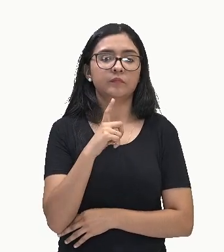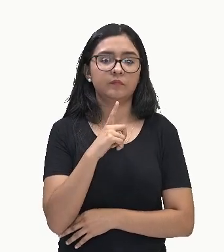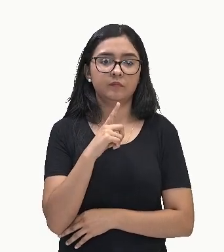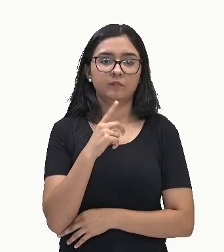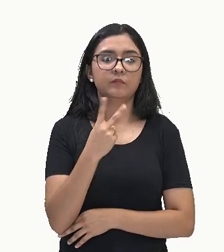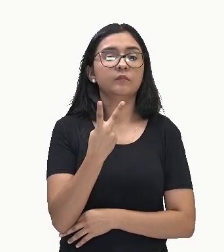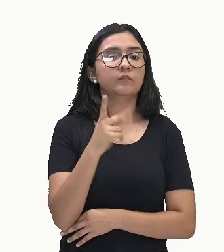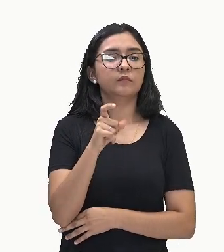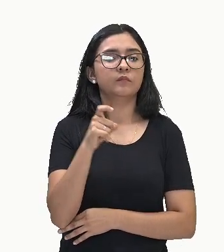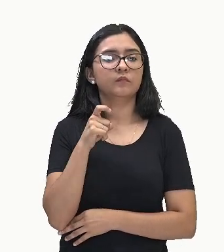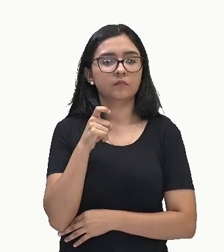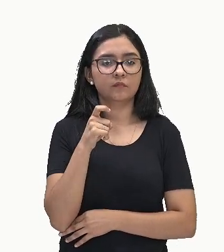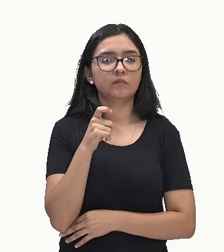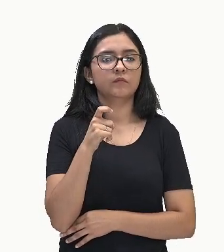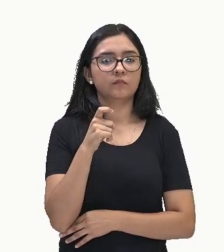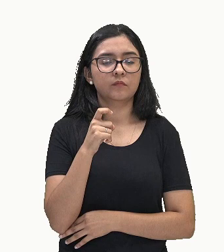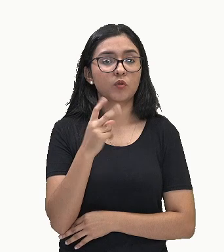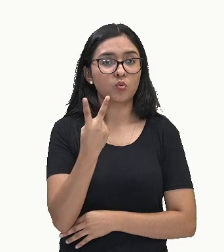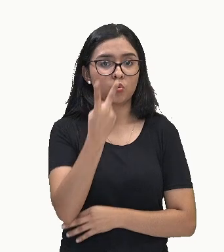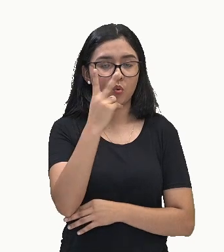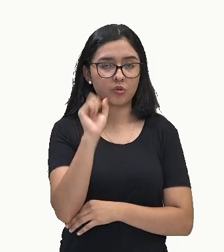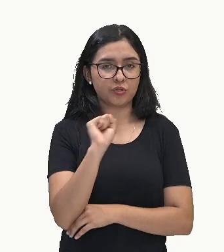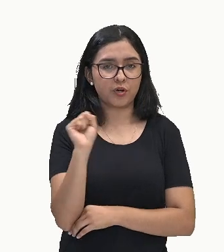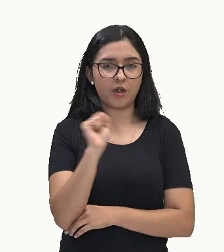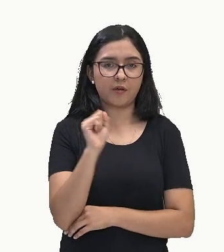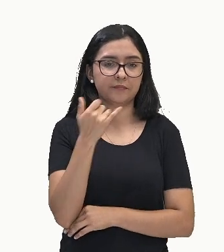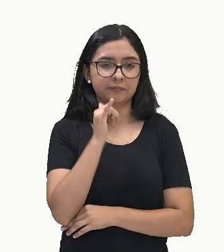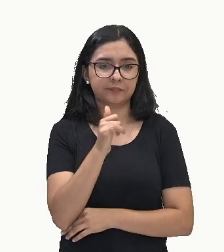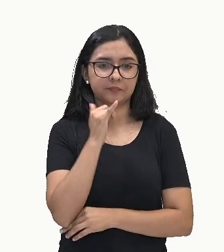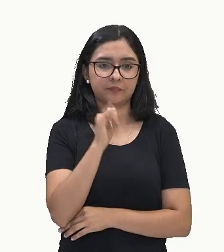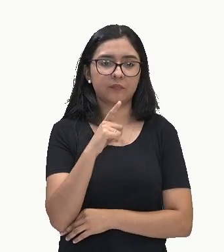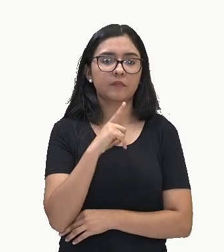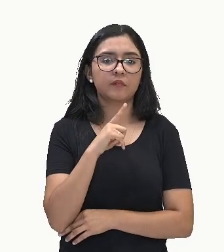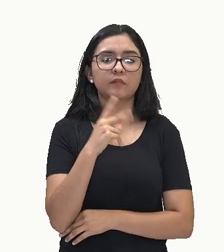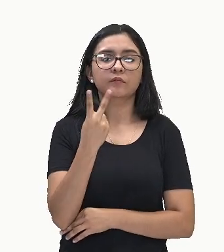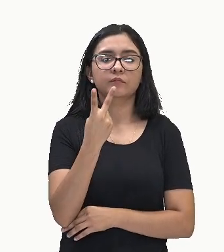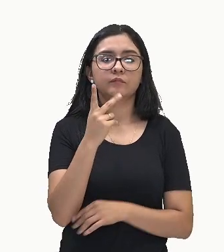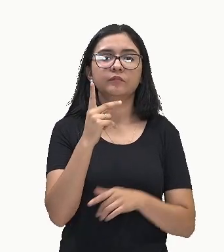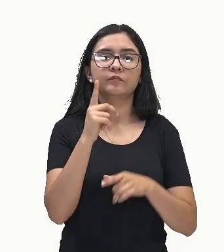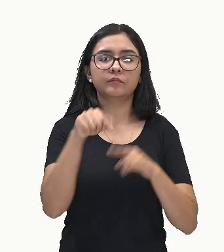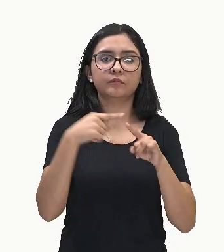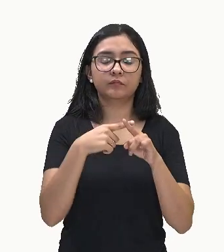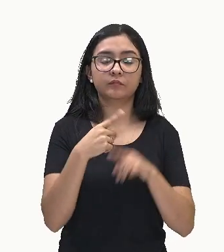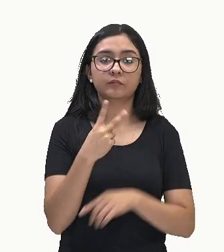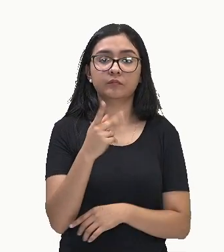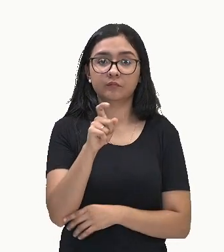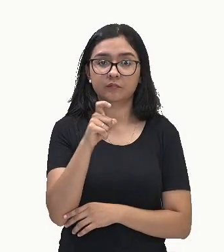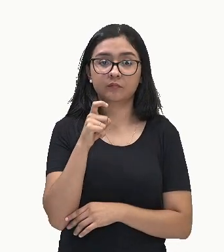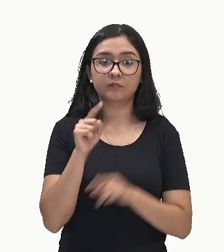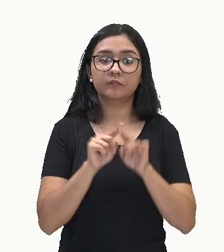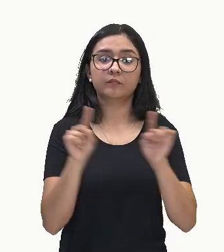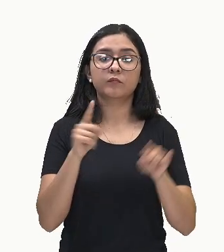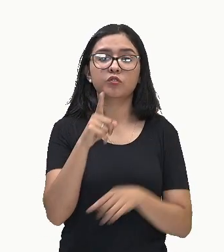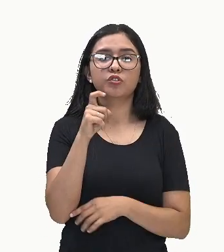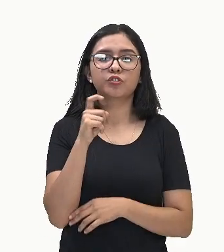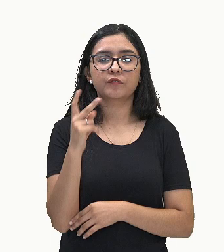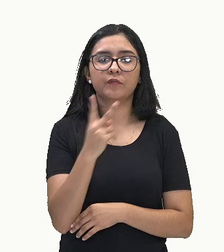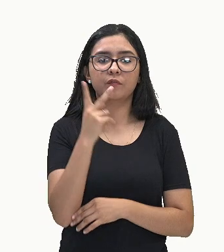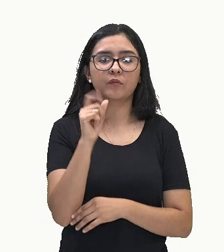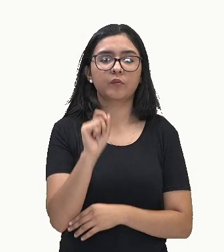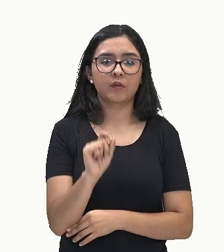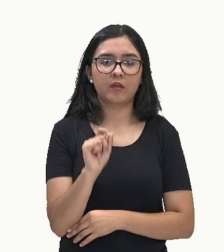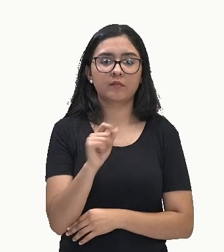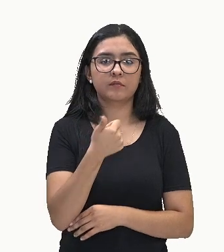2x que foram duas unidades né então eu vou ter dois que multiplica x só que o x vale quanto